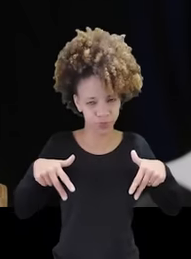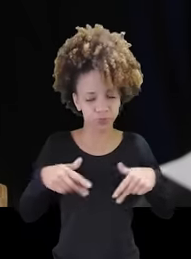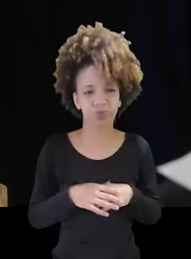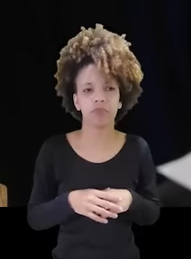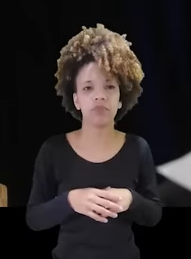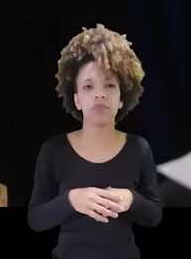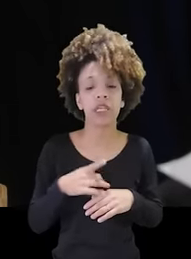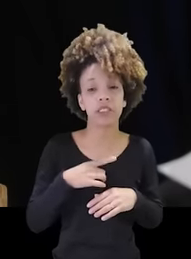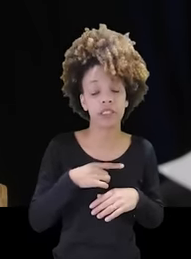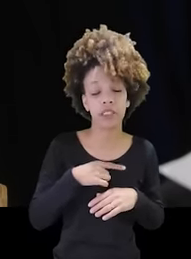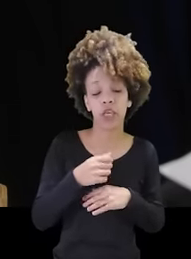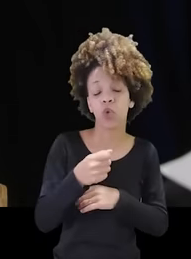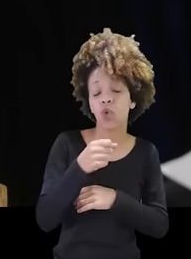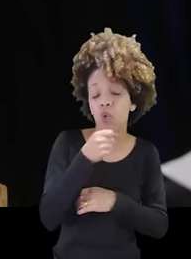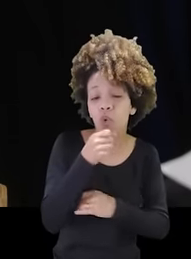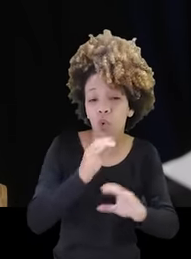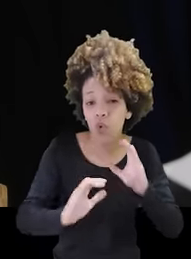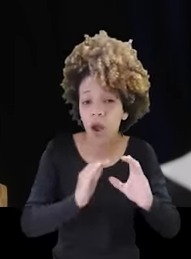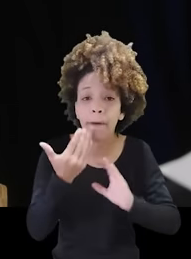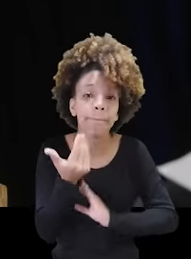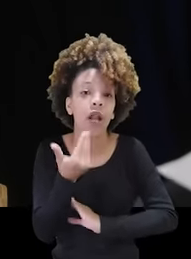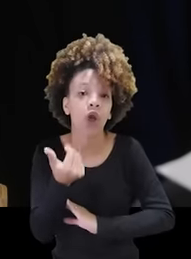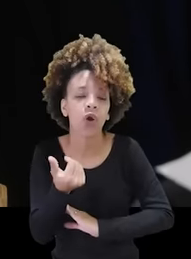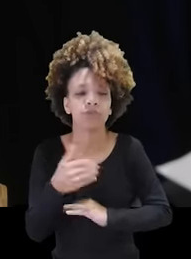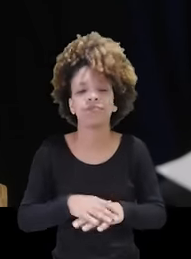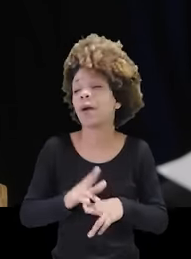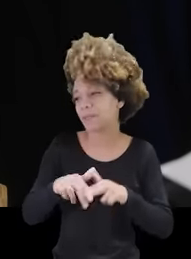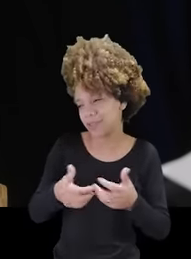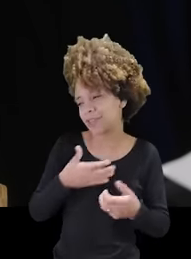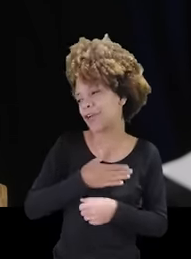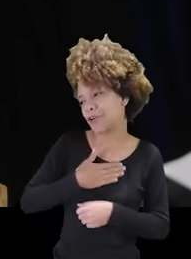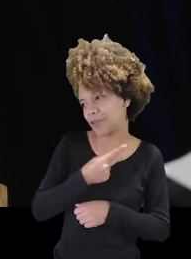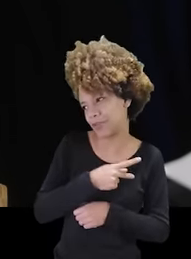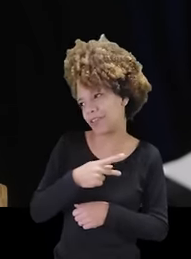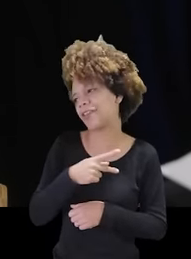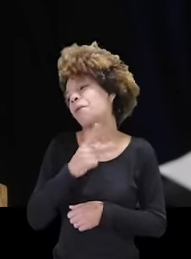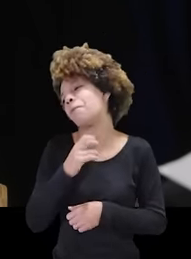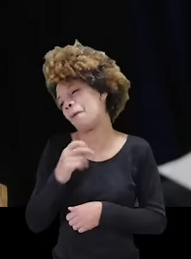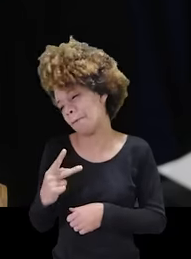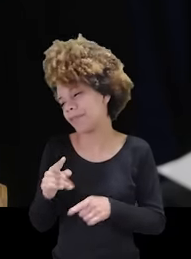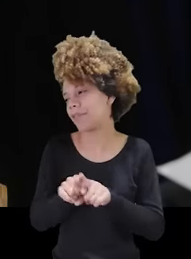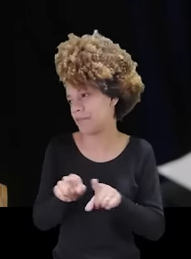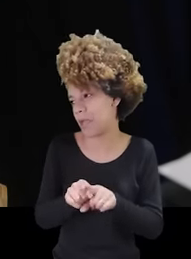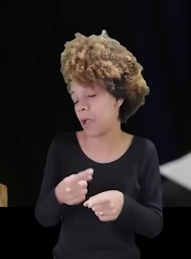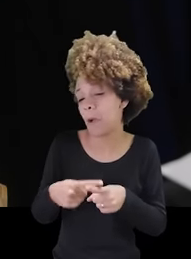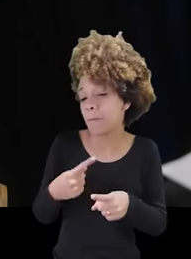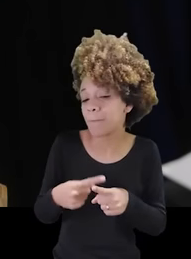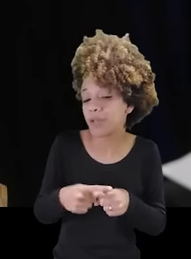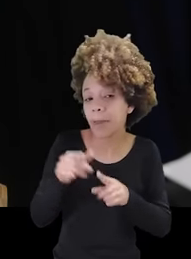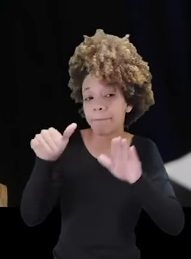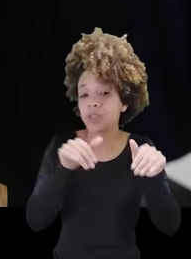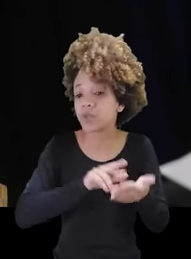então tem o vocal que é o cara que canta melhor então por isso que eu gosto do k-pop também porque ele pega pessoas